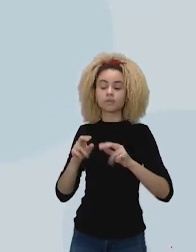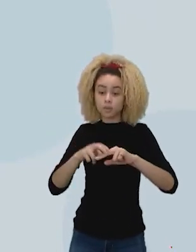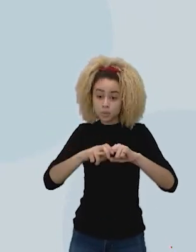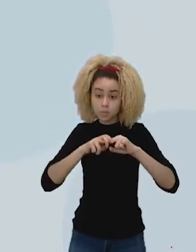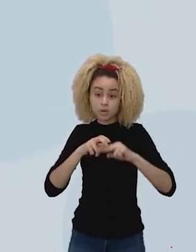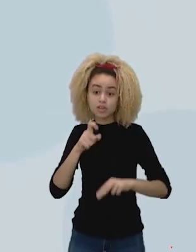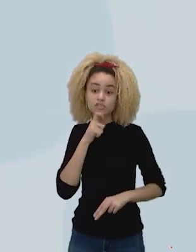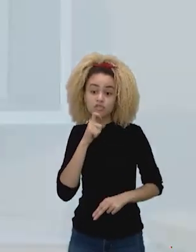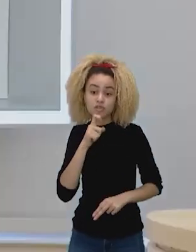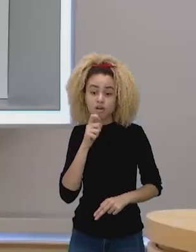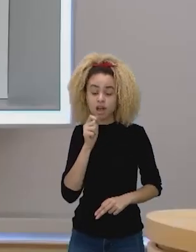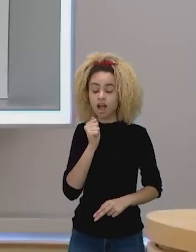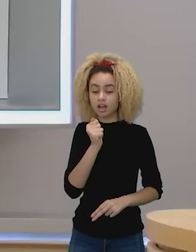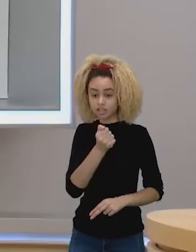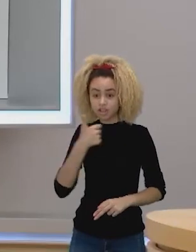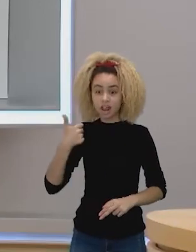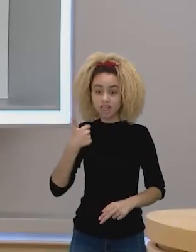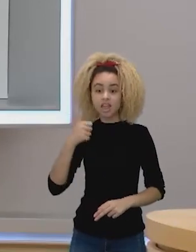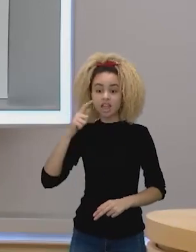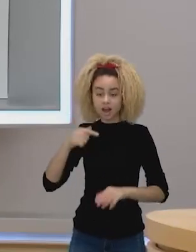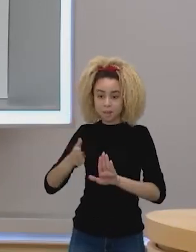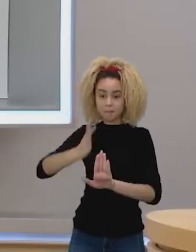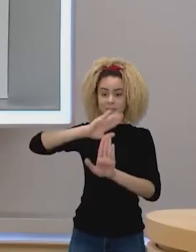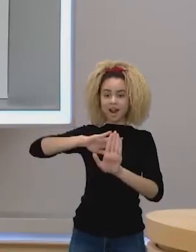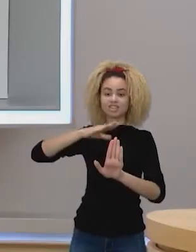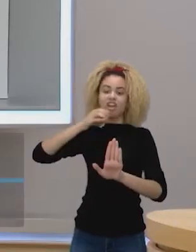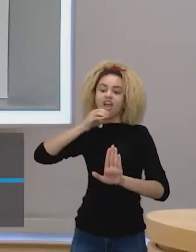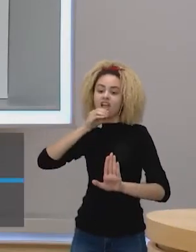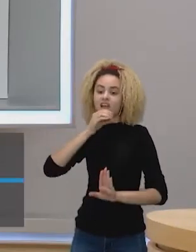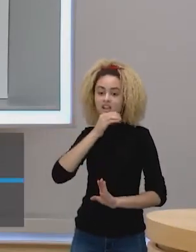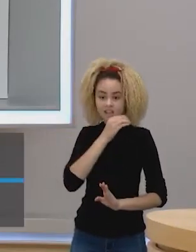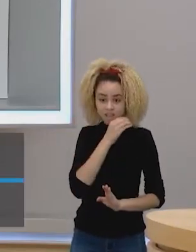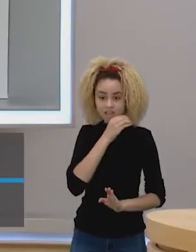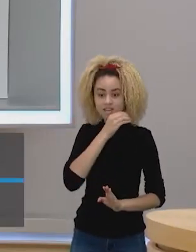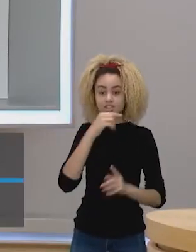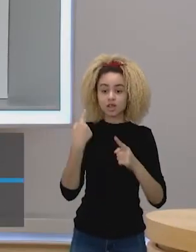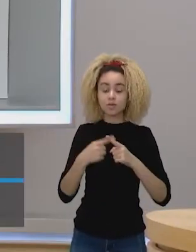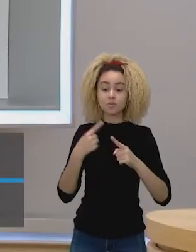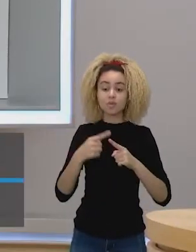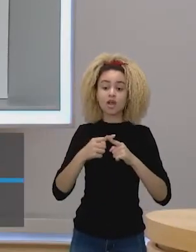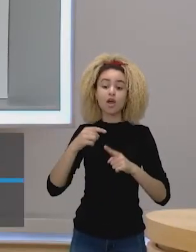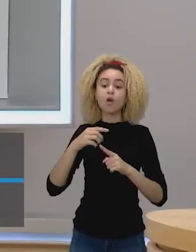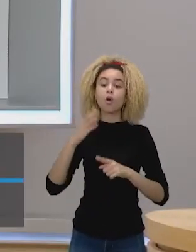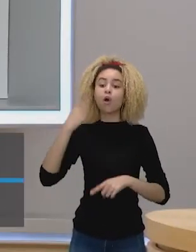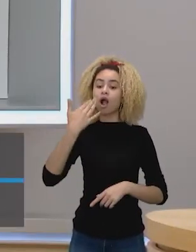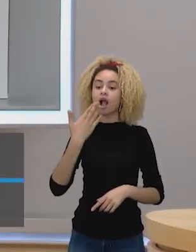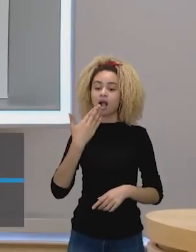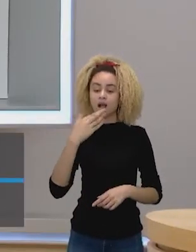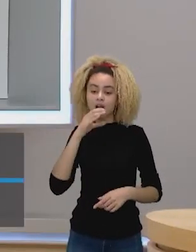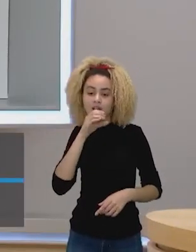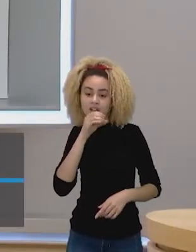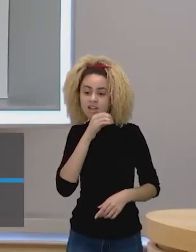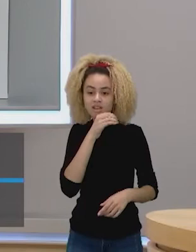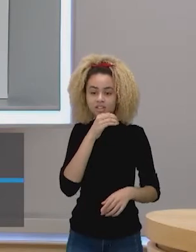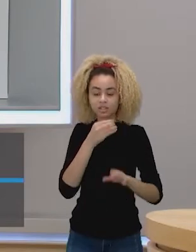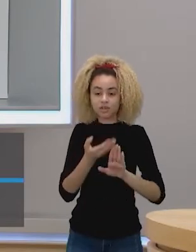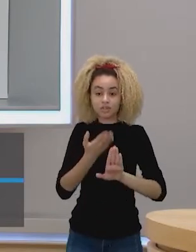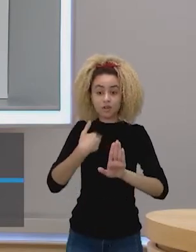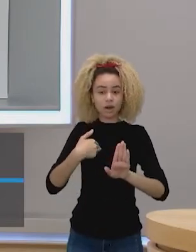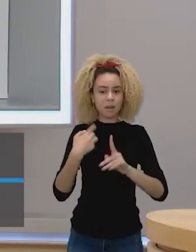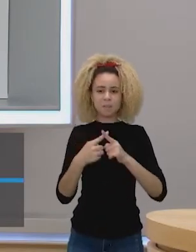é quente, porque ali está jogando o calor fora, porque eu quero